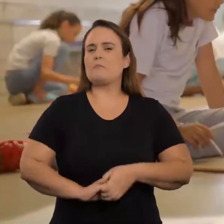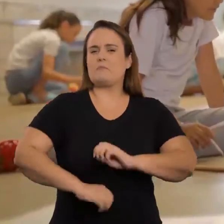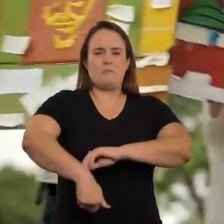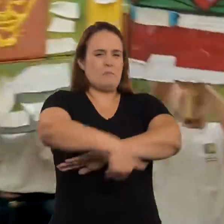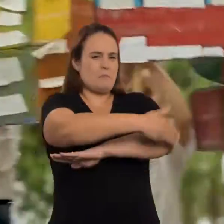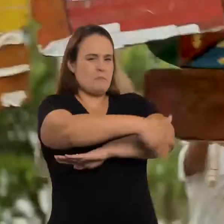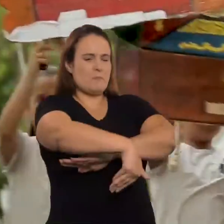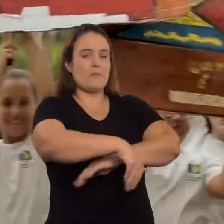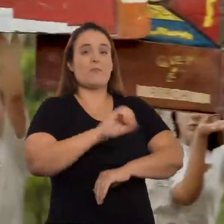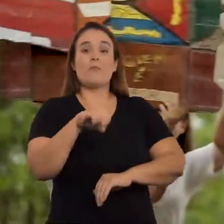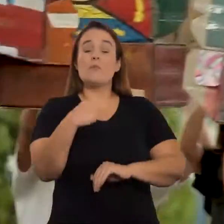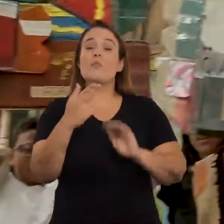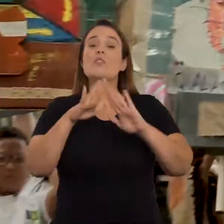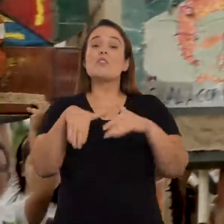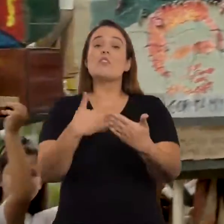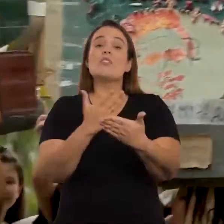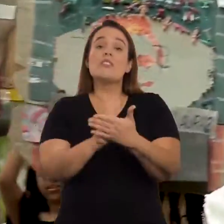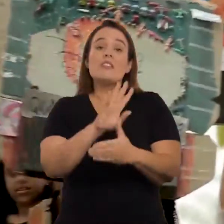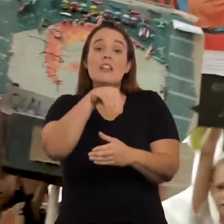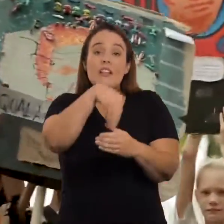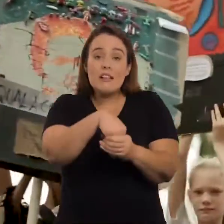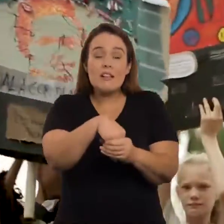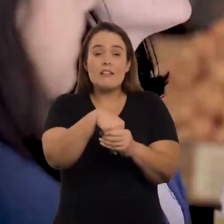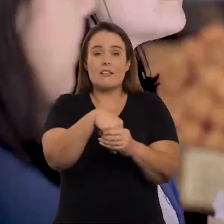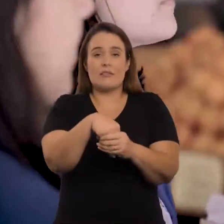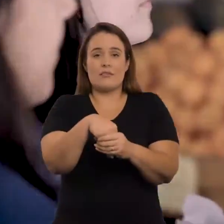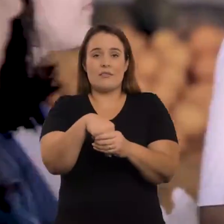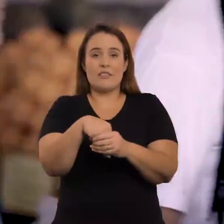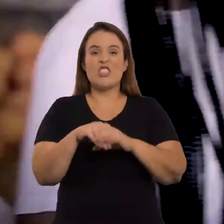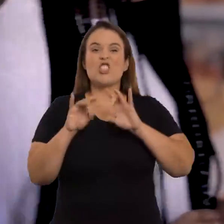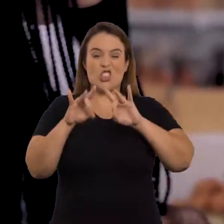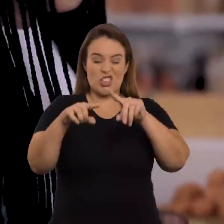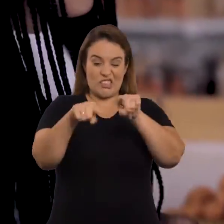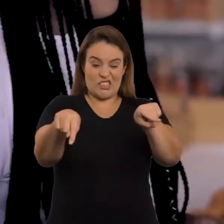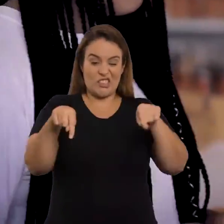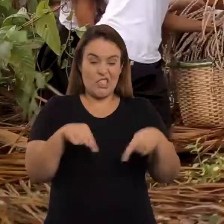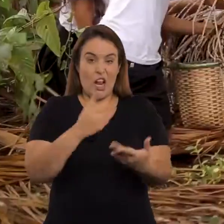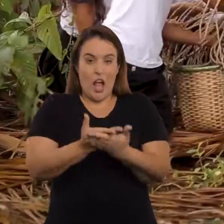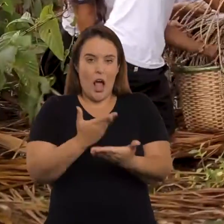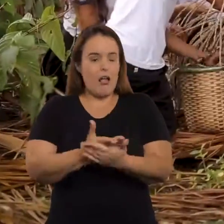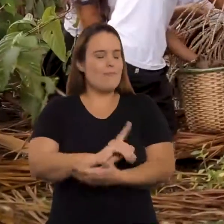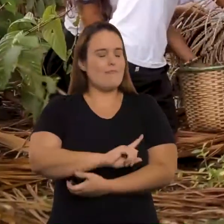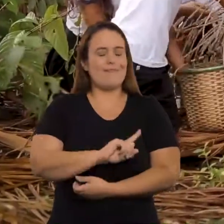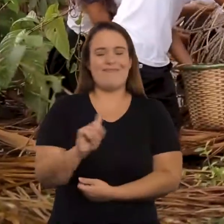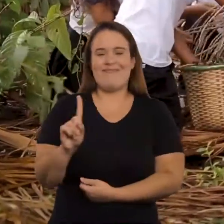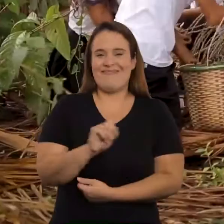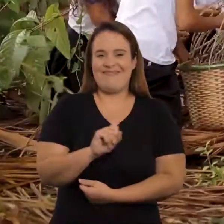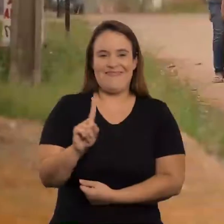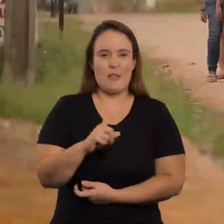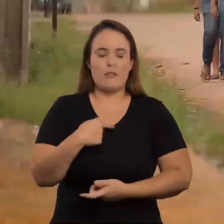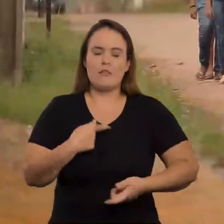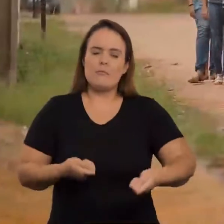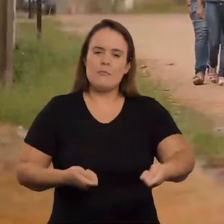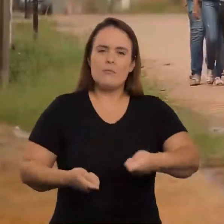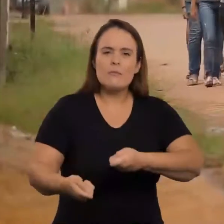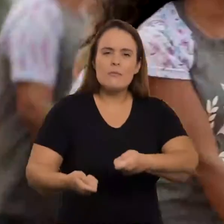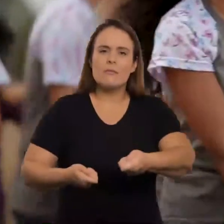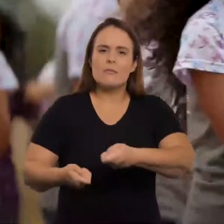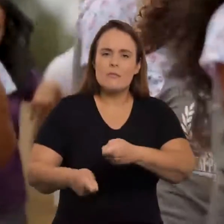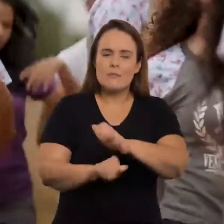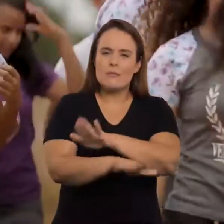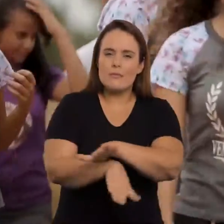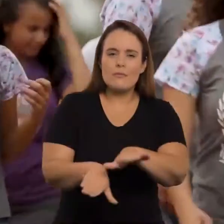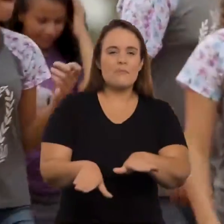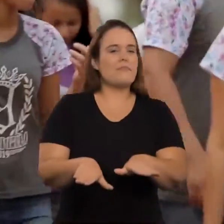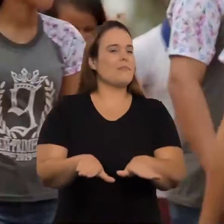para o espaço da escola. Não fico dentro da sala de aula, né? Contendo e controlando crianças,